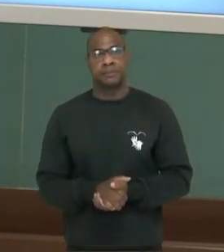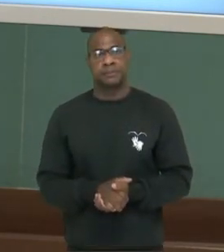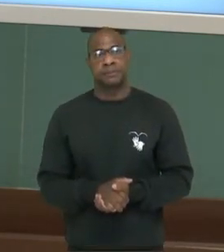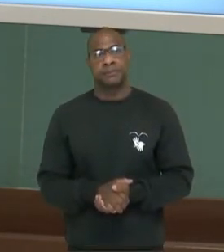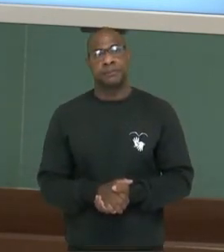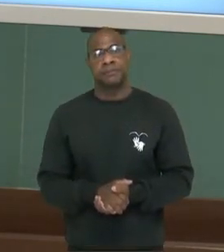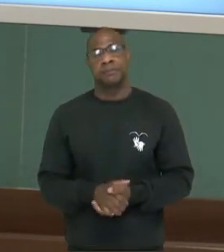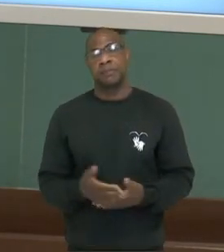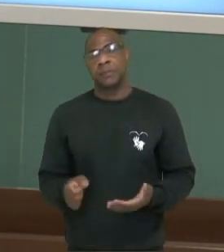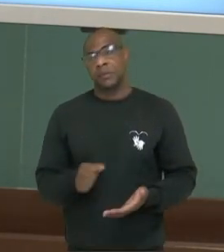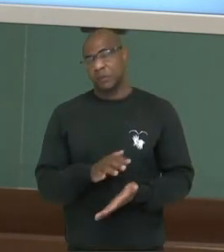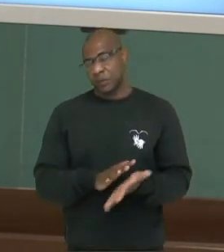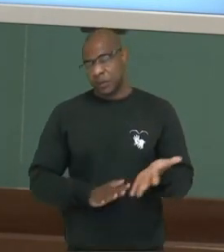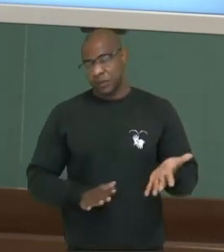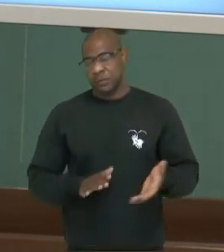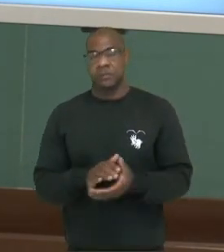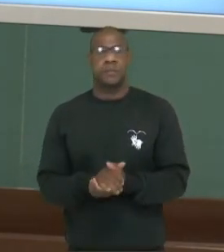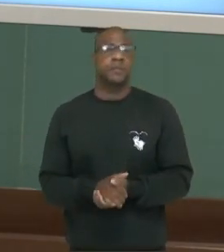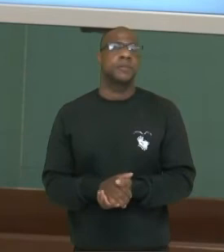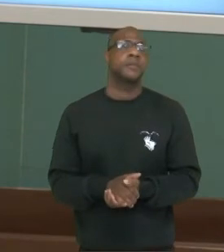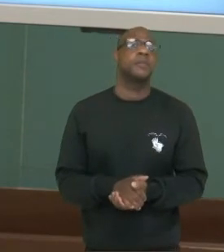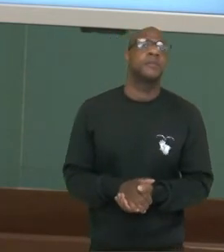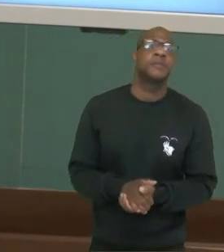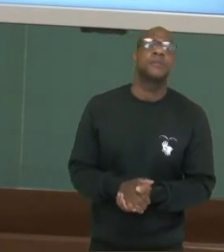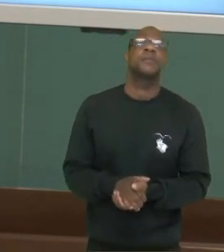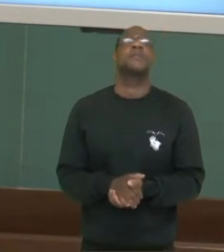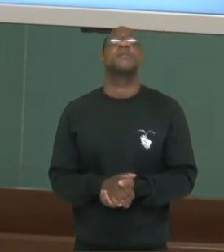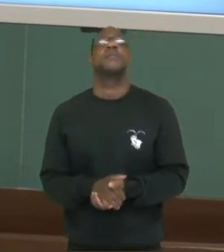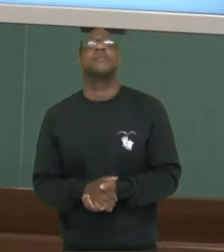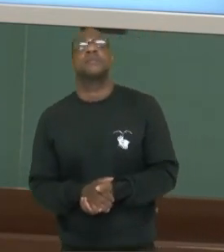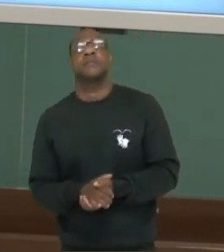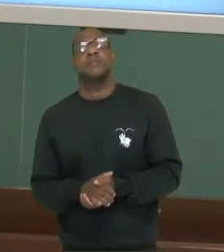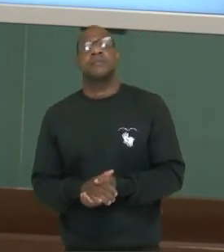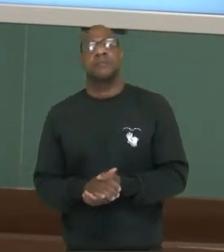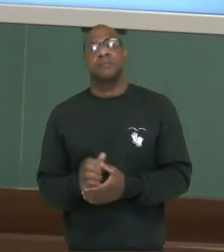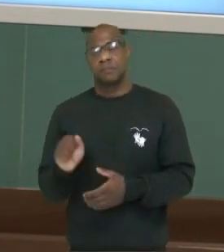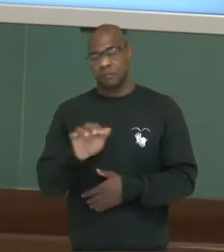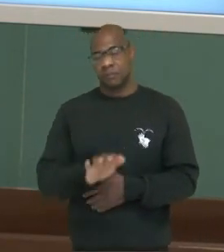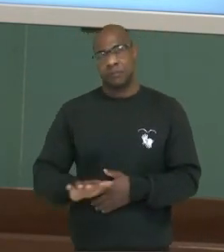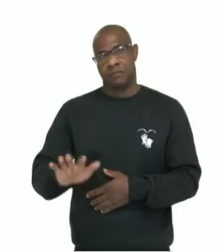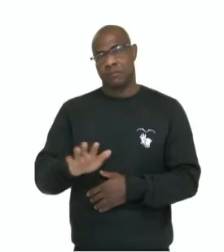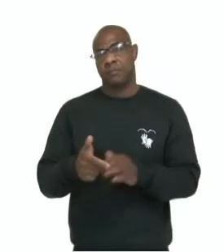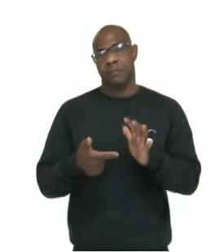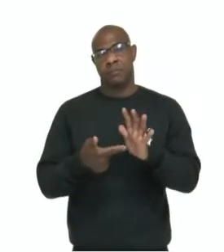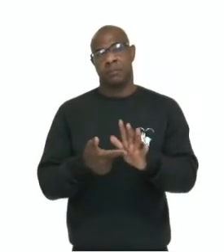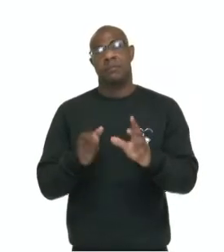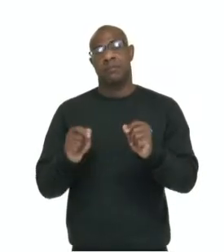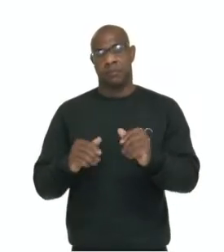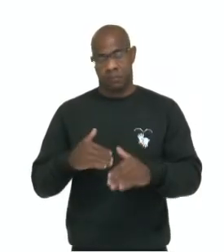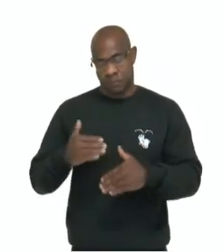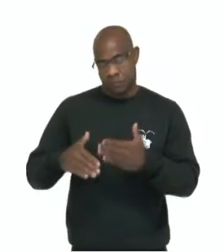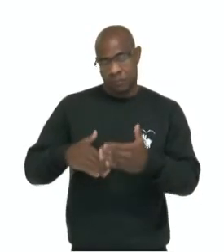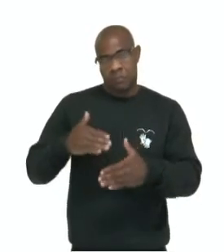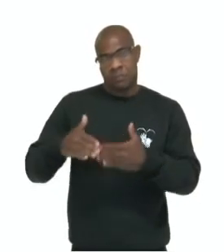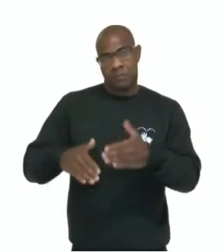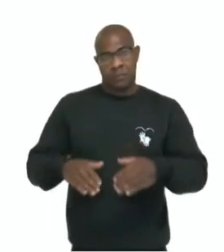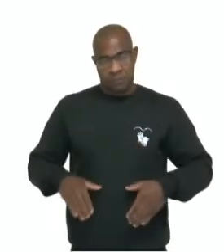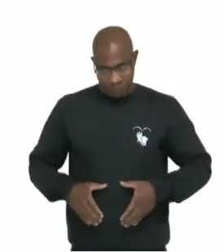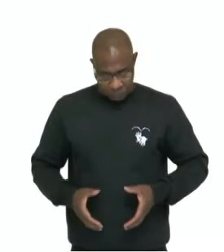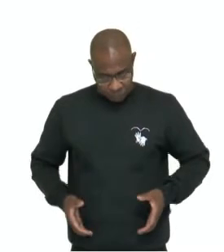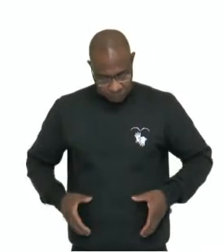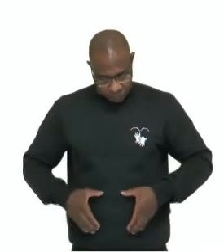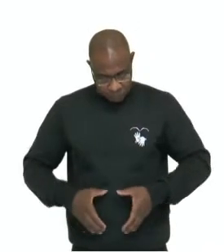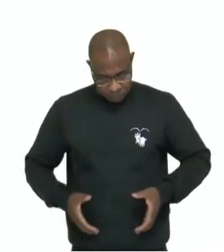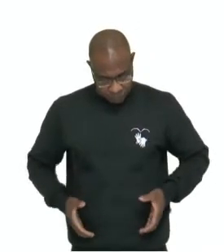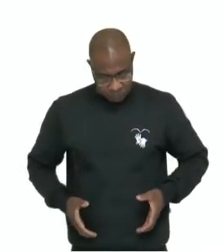Vamos para uma atividade. Vamos ver se vocês prestaram atenção. A figura abaixo representa o desenvolvimento da parede uterina durante